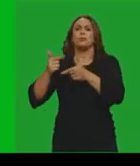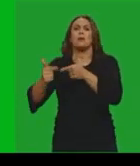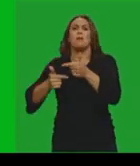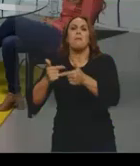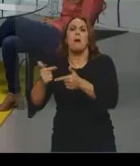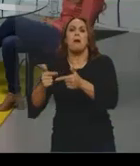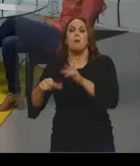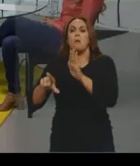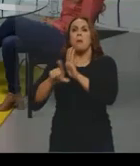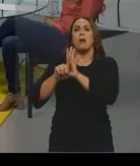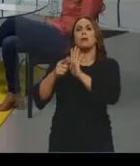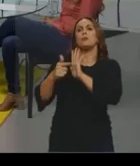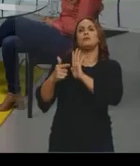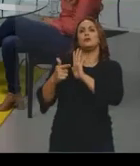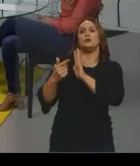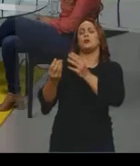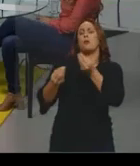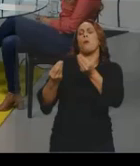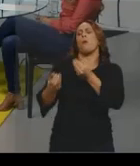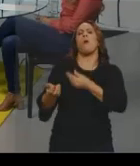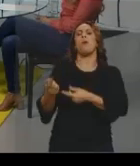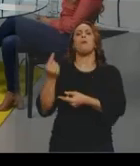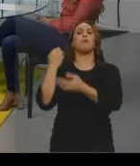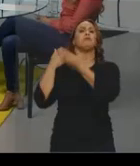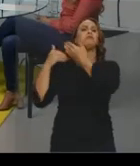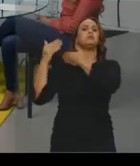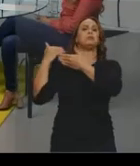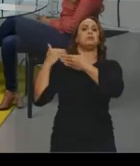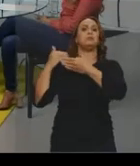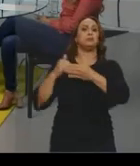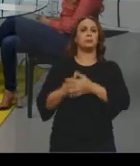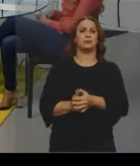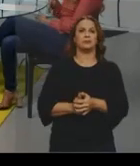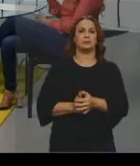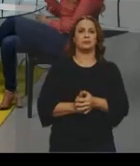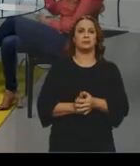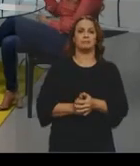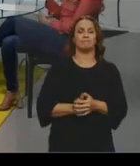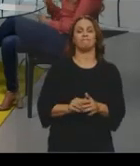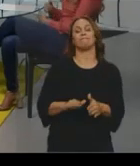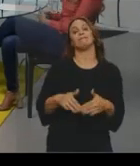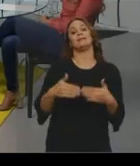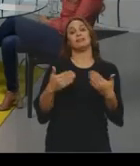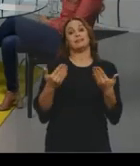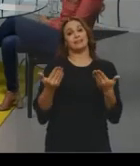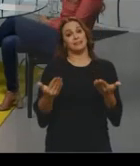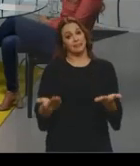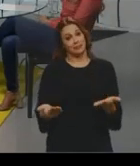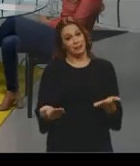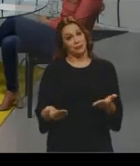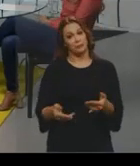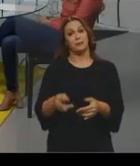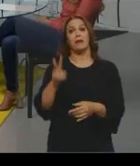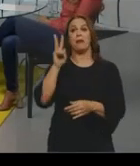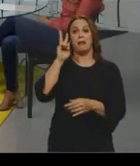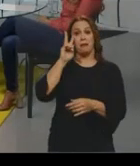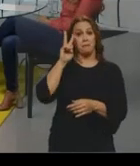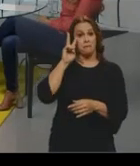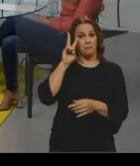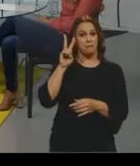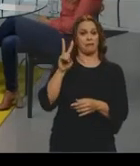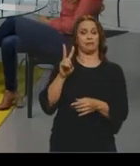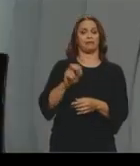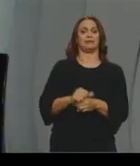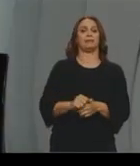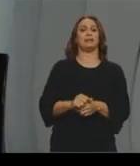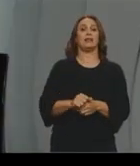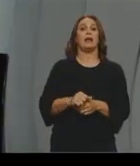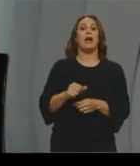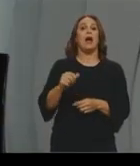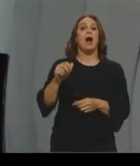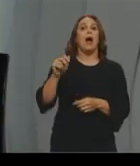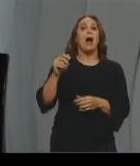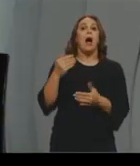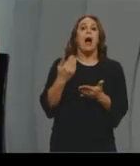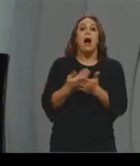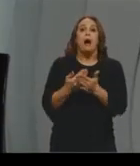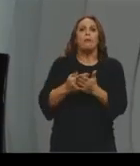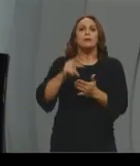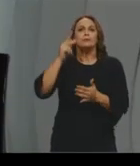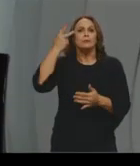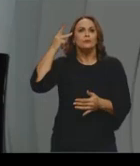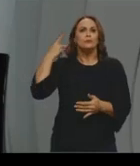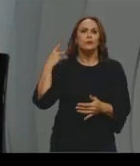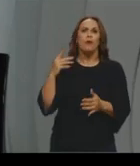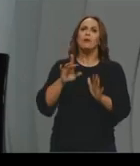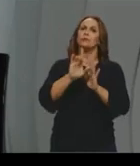trabalhador? Essa questão, então, é referente à aula da história, né, dos direitos. Bom, a gente tem